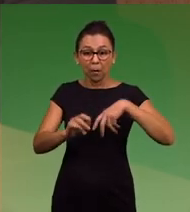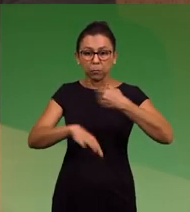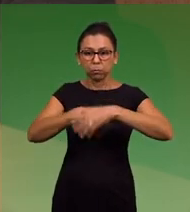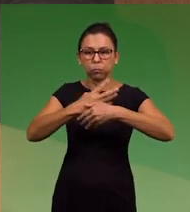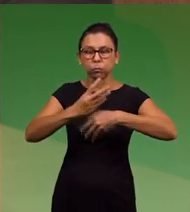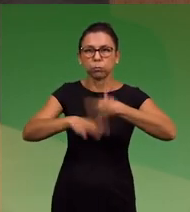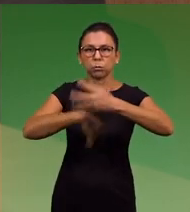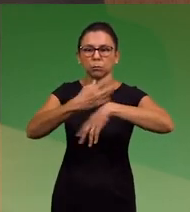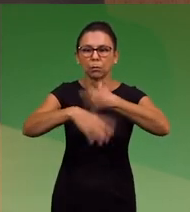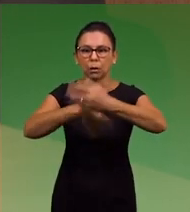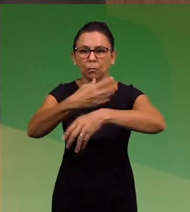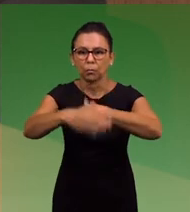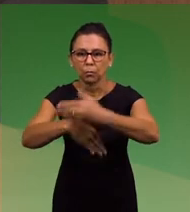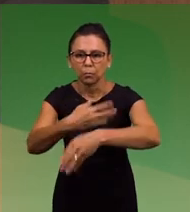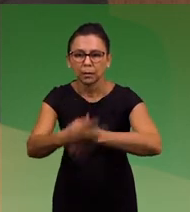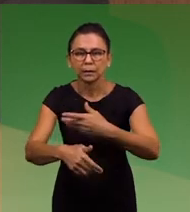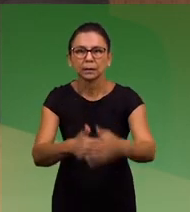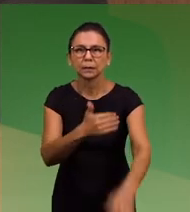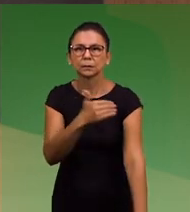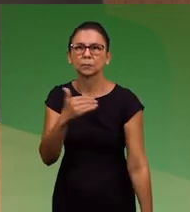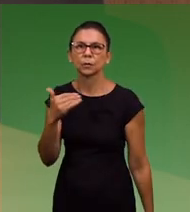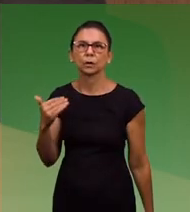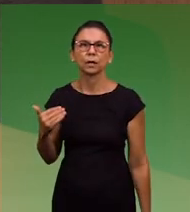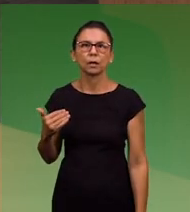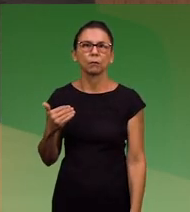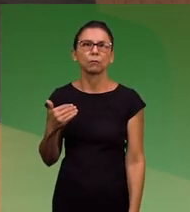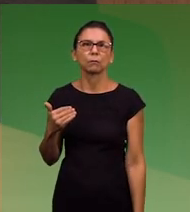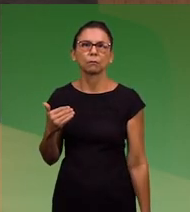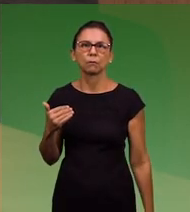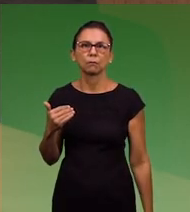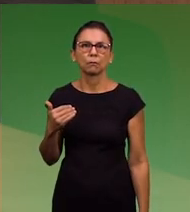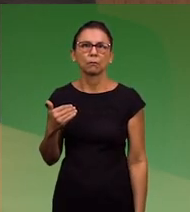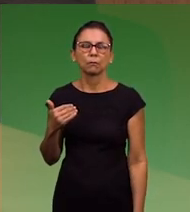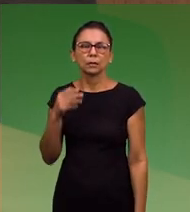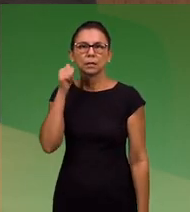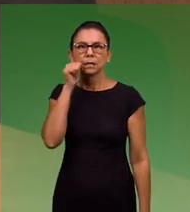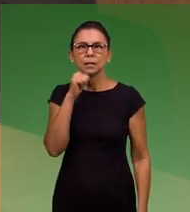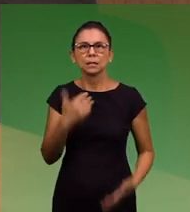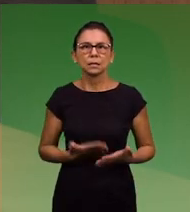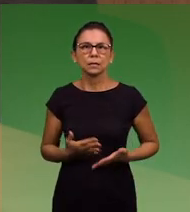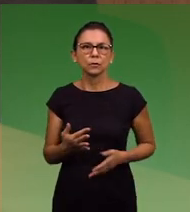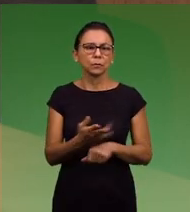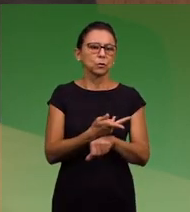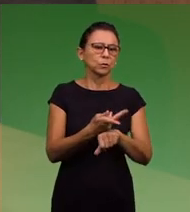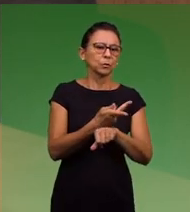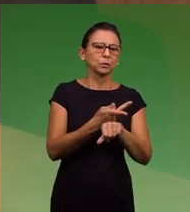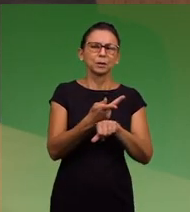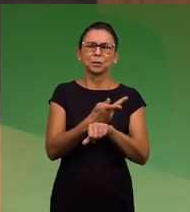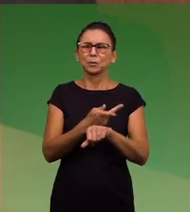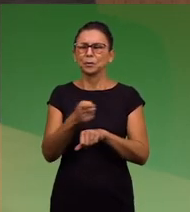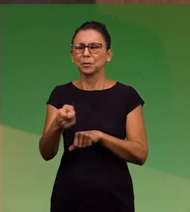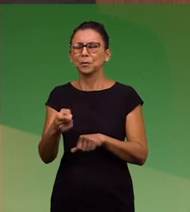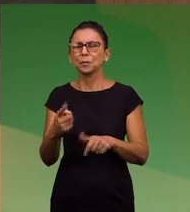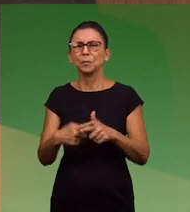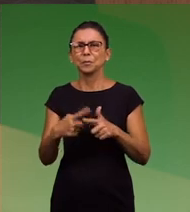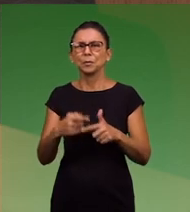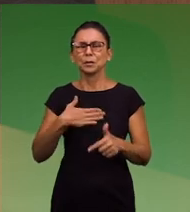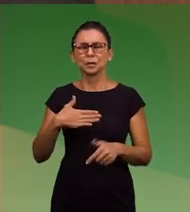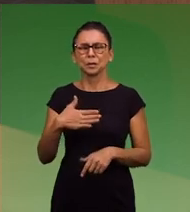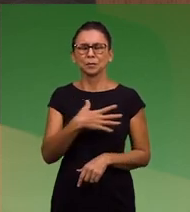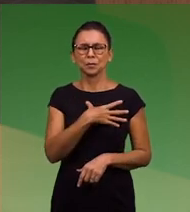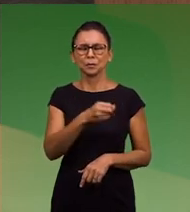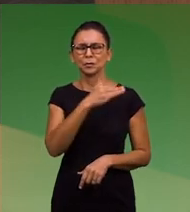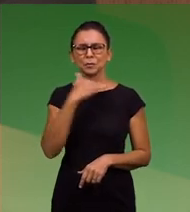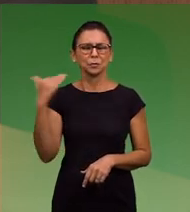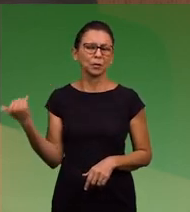querendo explicação dos líderes sobre a morte do filho. E ela chegou a uma das nossas igrejas e perguntou ao pastor. O pastor orou por ela